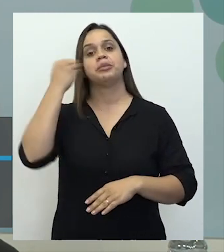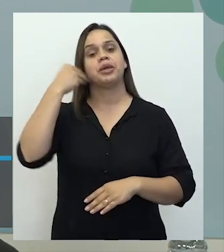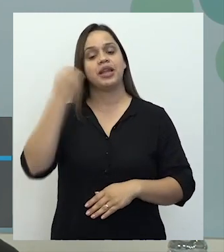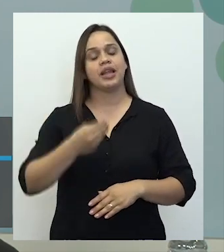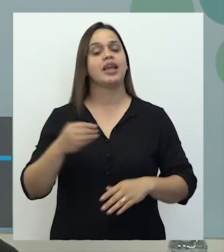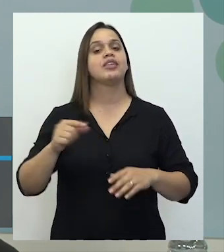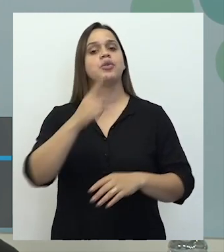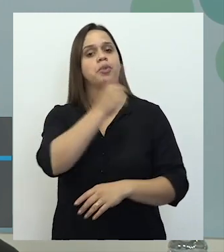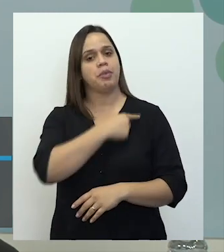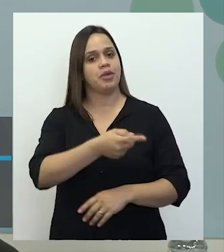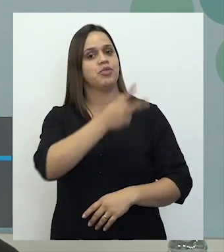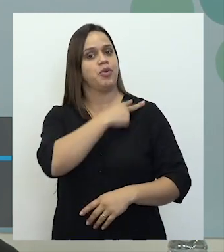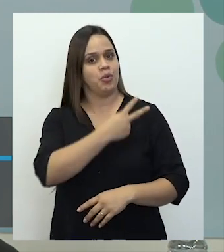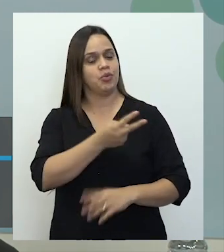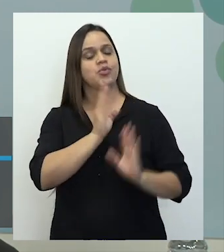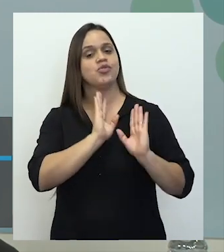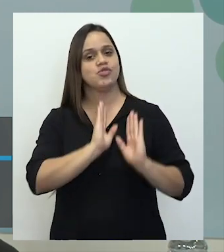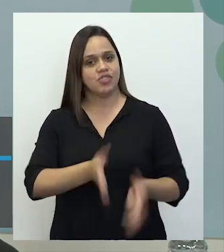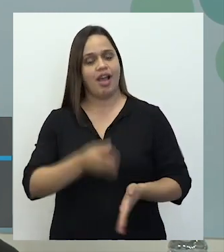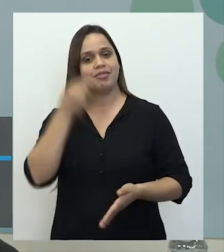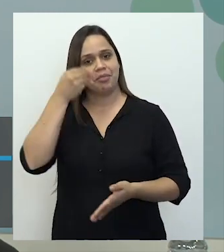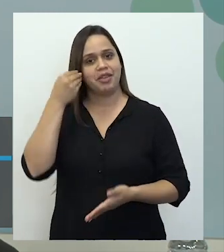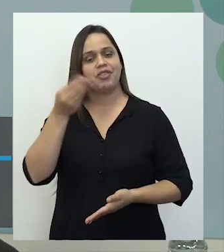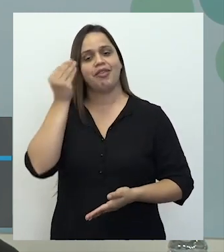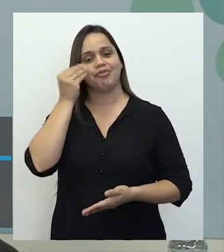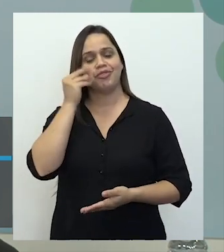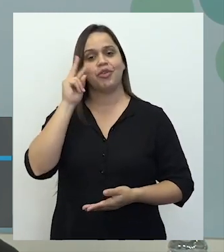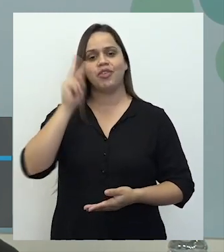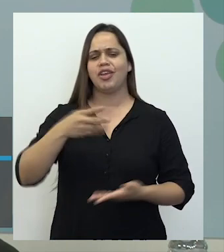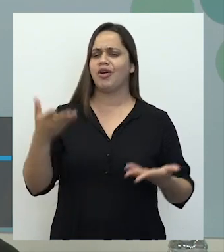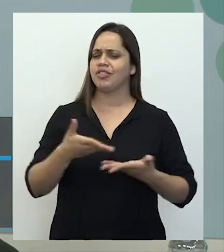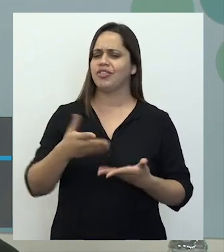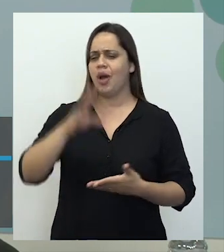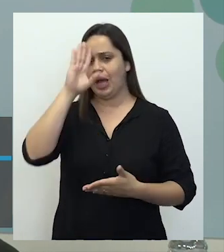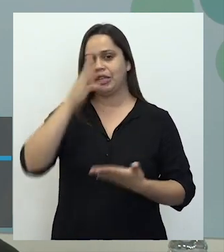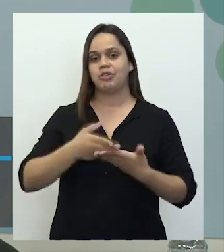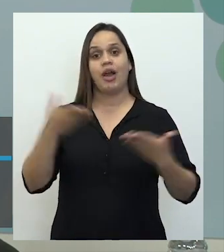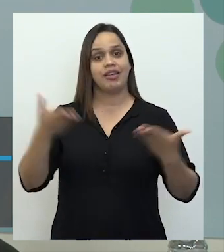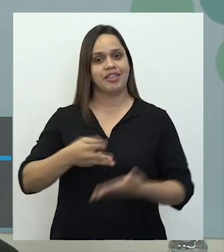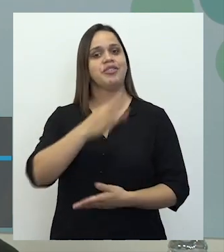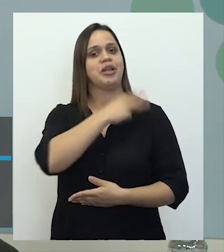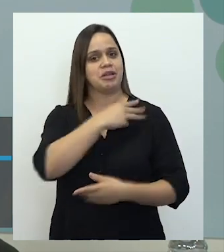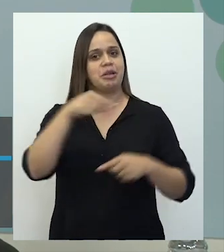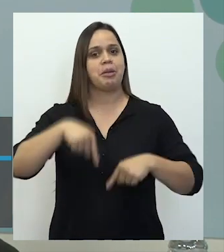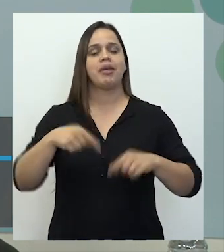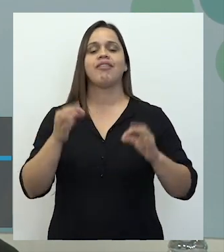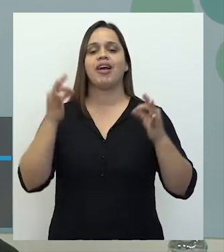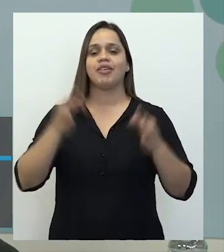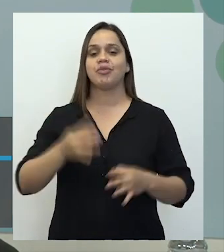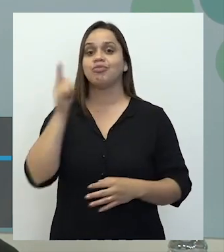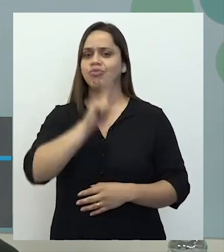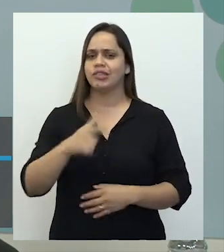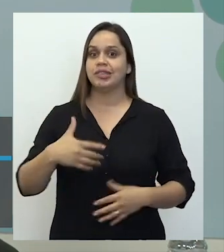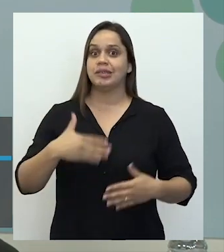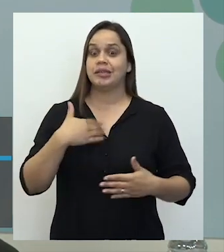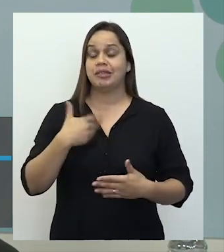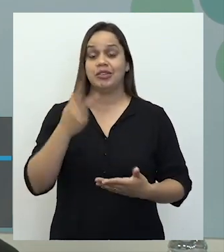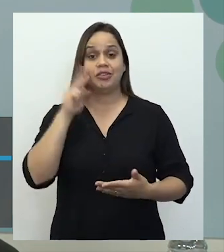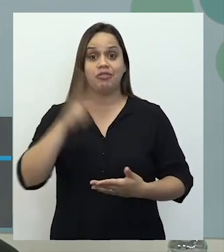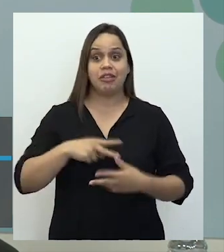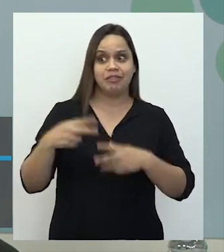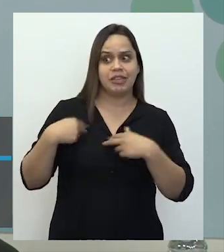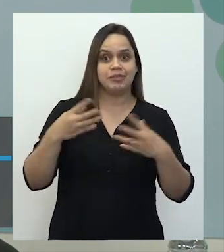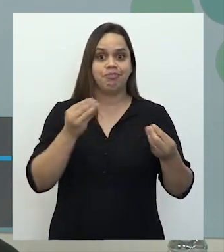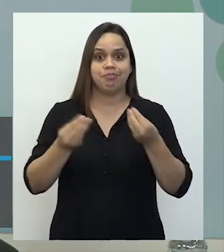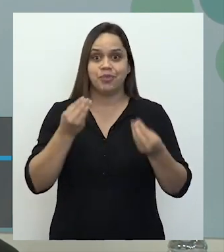na primeira série e na segunda série do ensino médio. Eu acredito que na terceira série também vai dar certo. Dá aquele frio na barriga no começo, como que